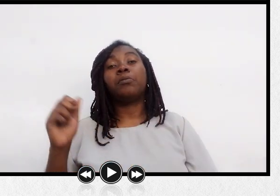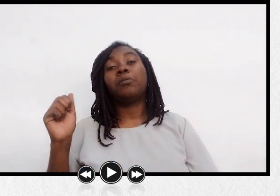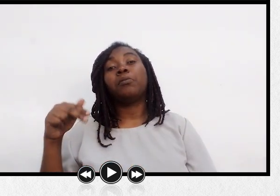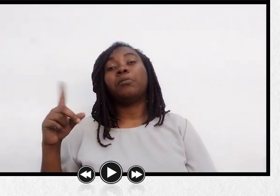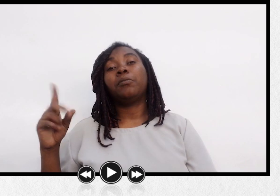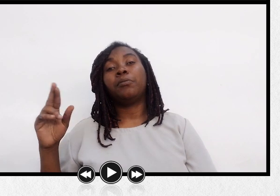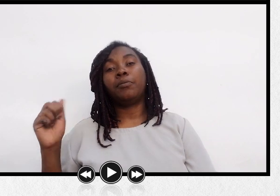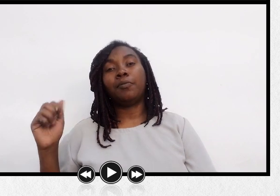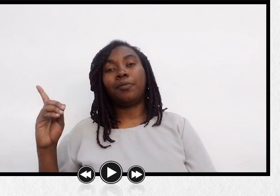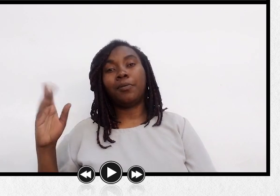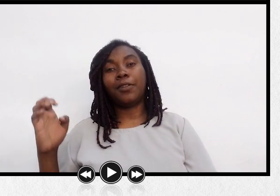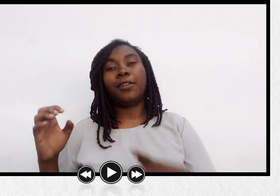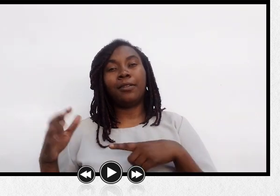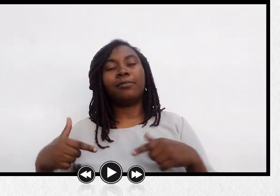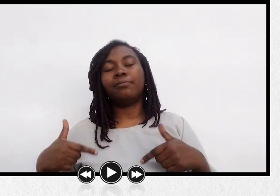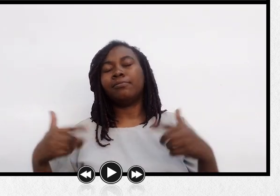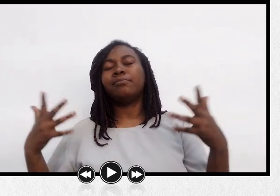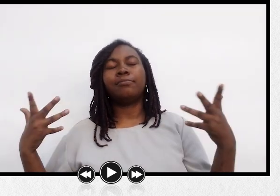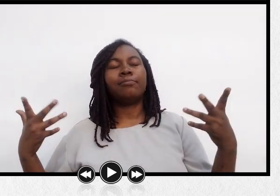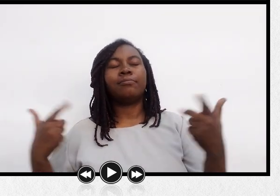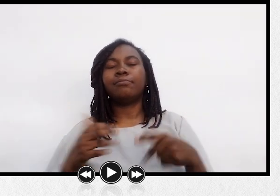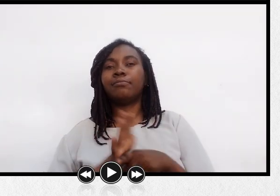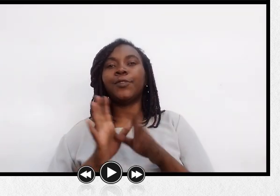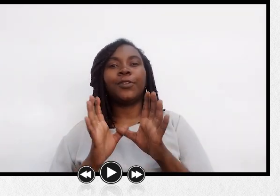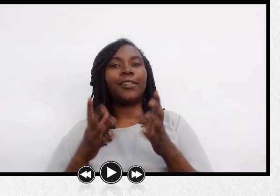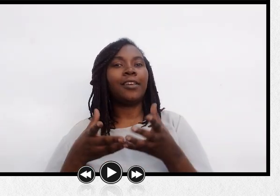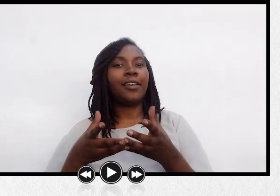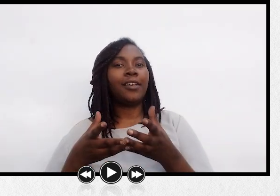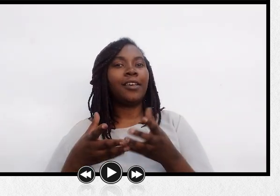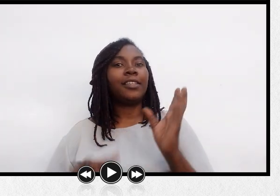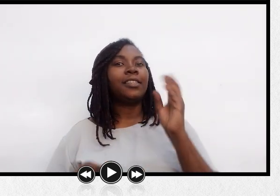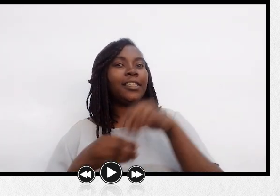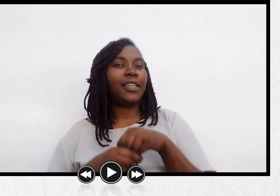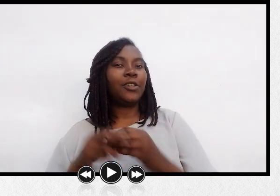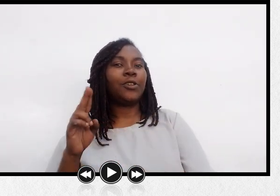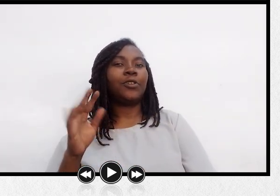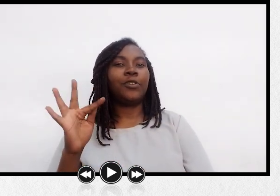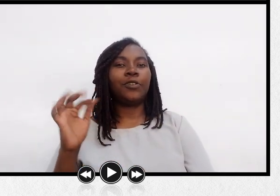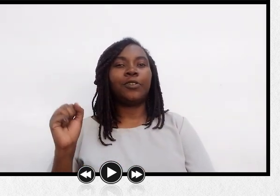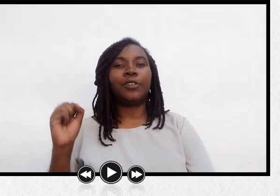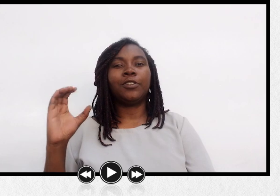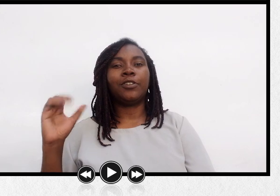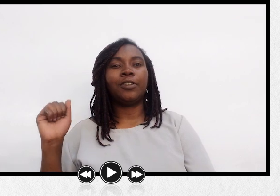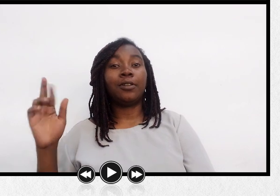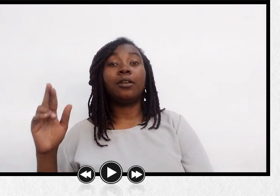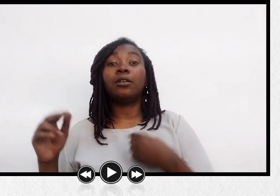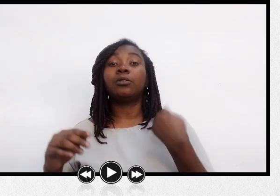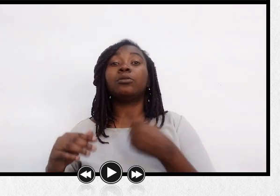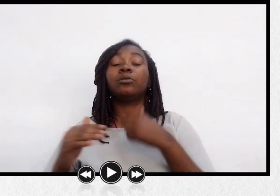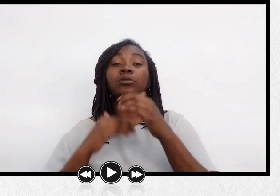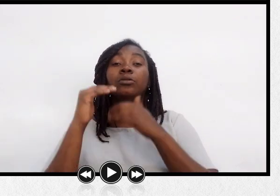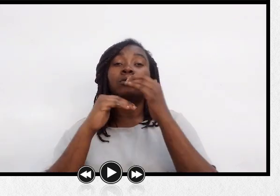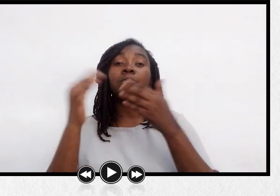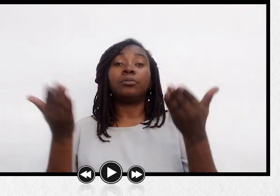ação fantástica no comitê e dentro da UFSCar também, tanto é que nós desenvolvemos agora